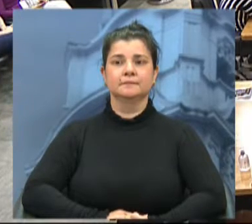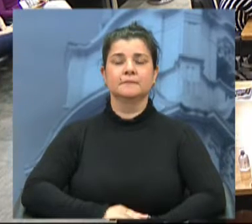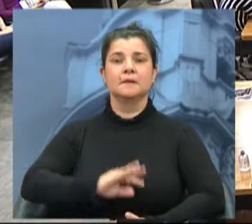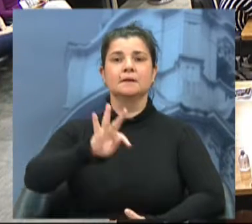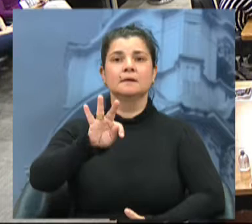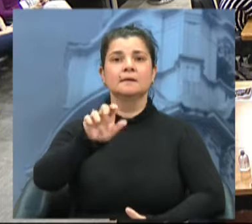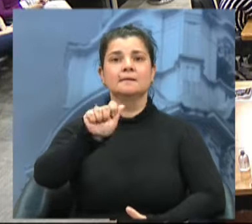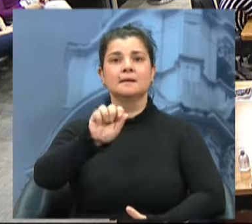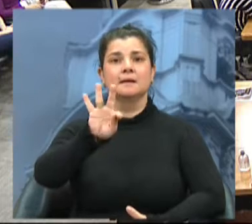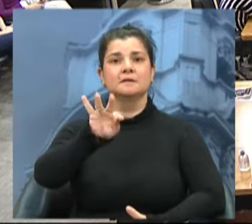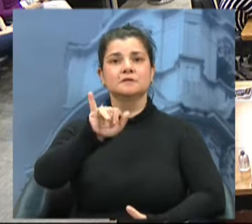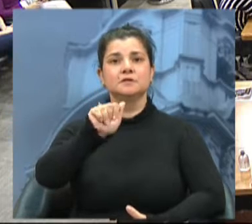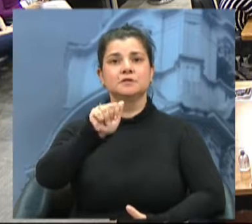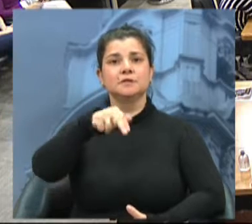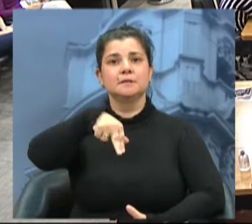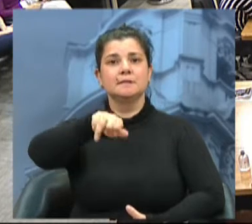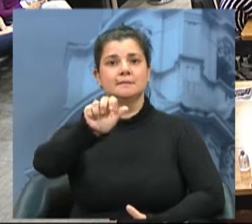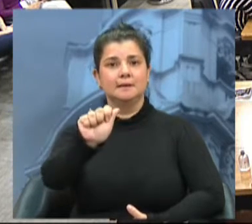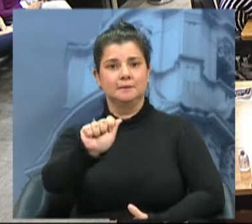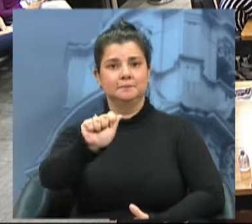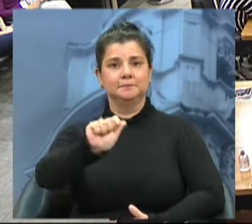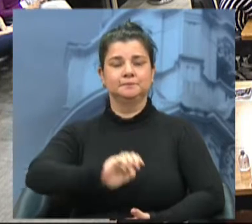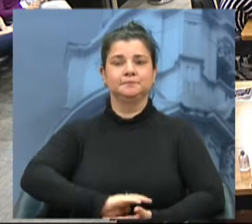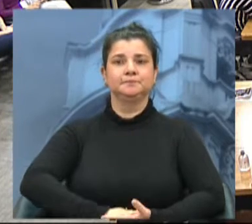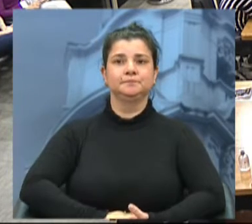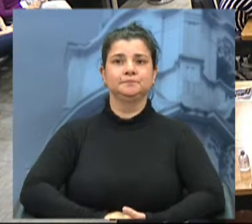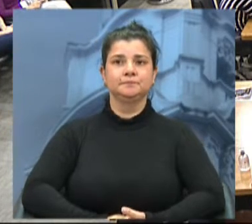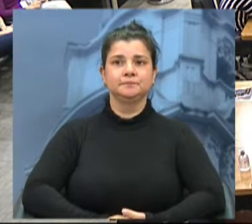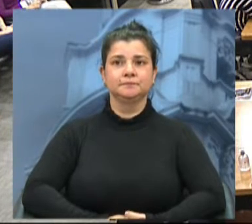Tatiana Caroline Mânica Schapke.